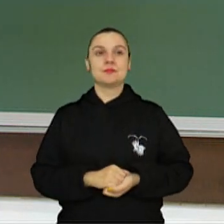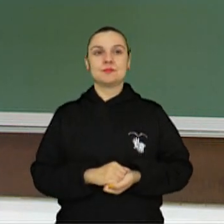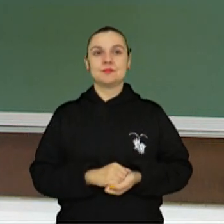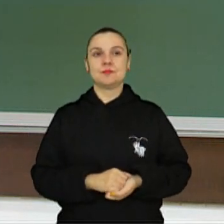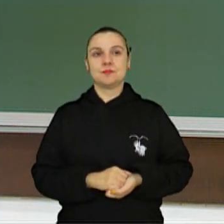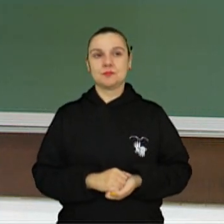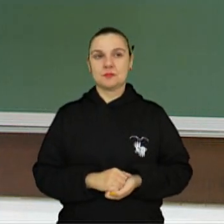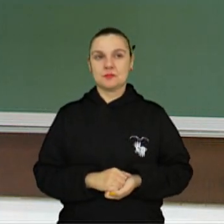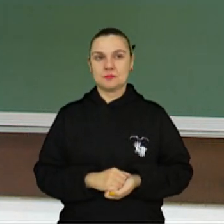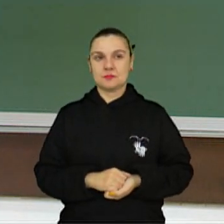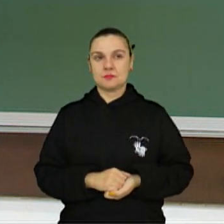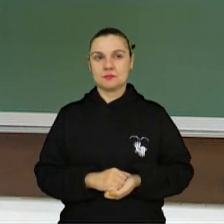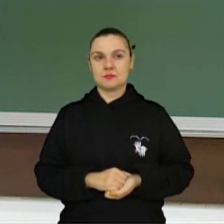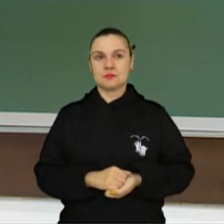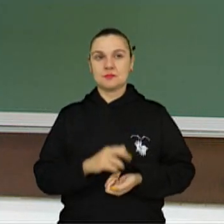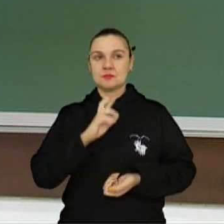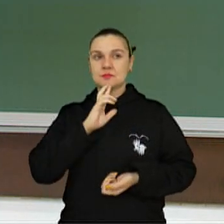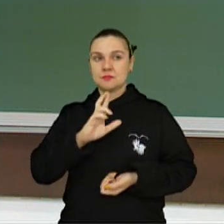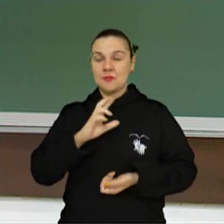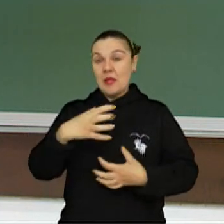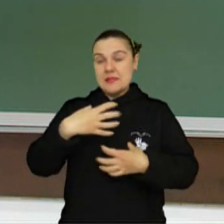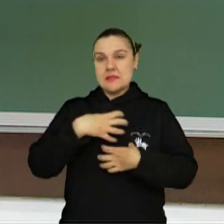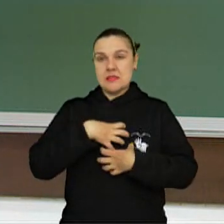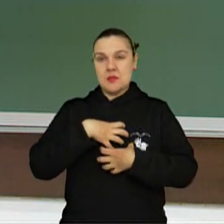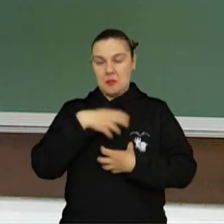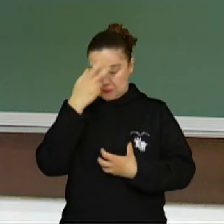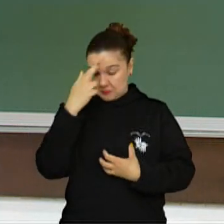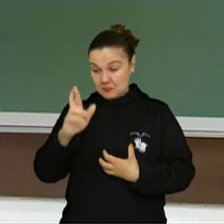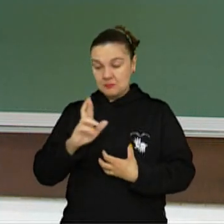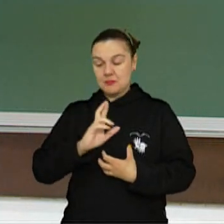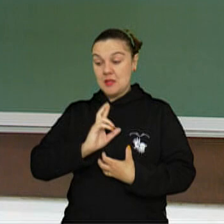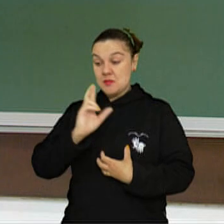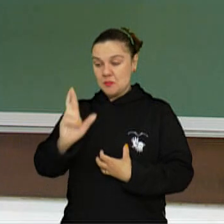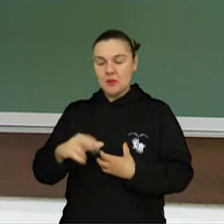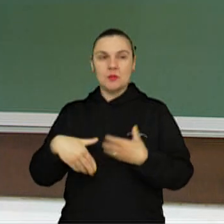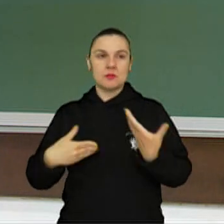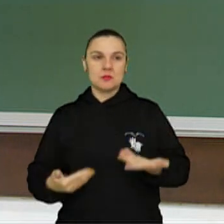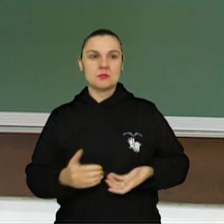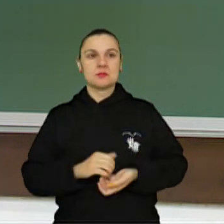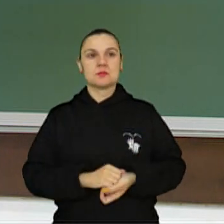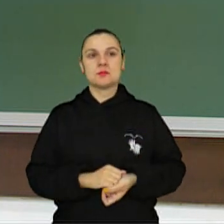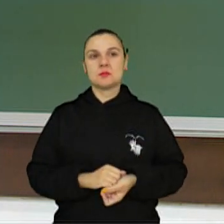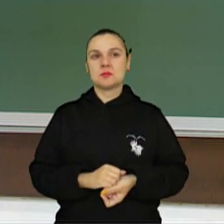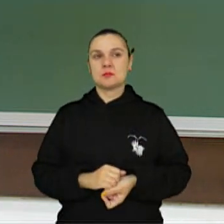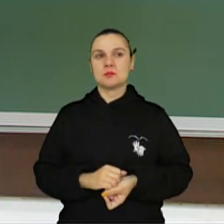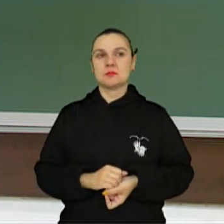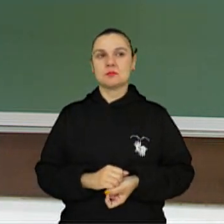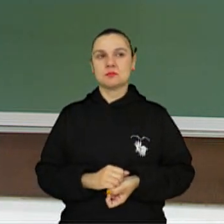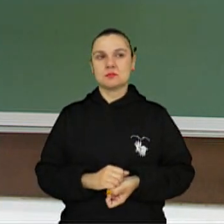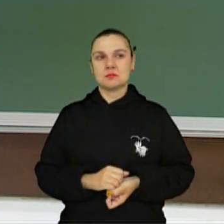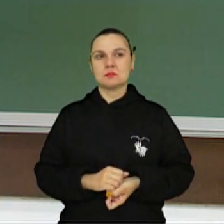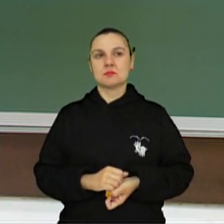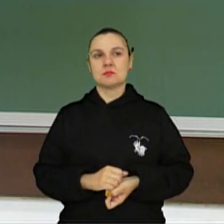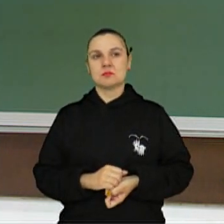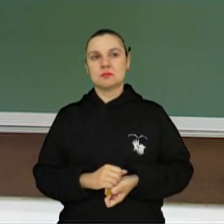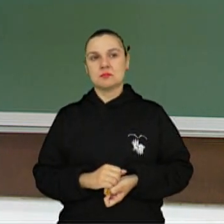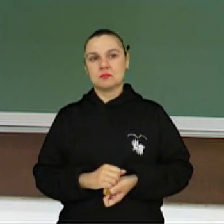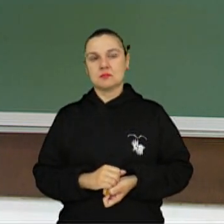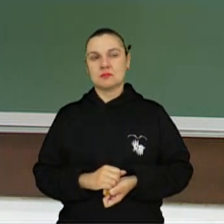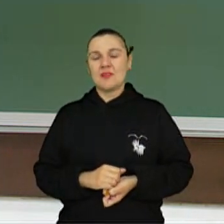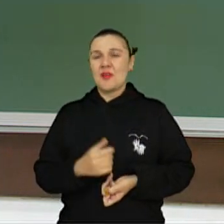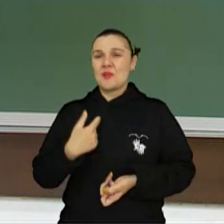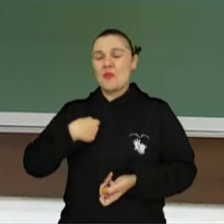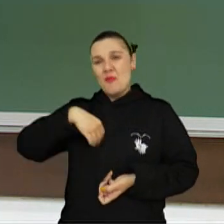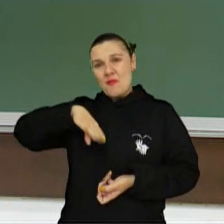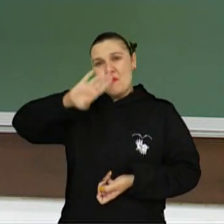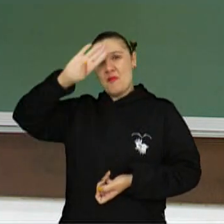essas perguntas. Então, responder sobre o estado físico. Teremos aí, tenho fiebre, tos, ou seja, eu